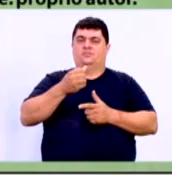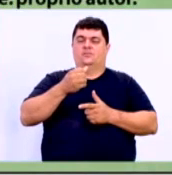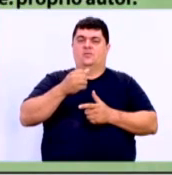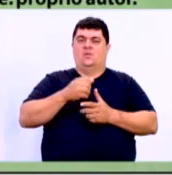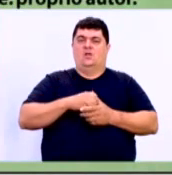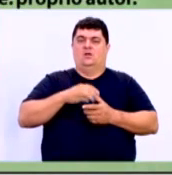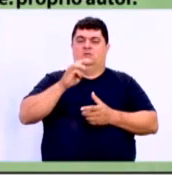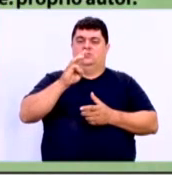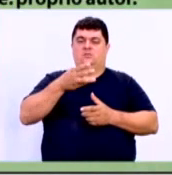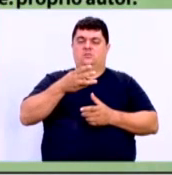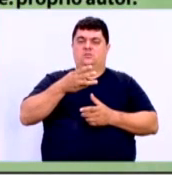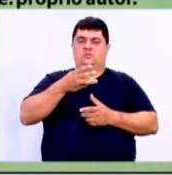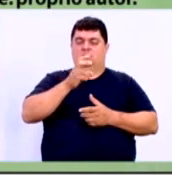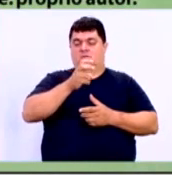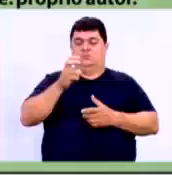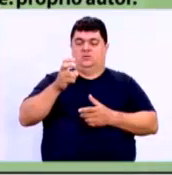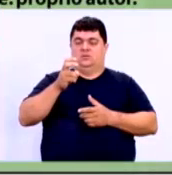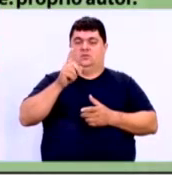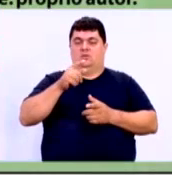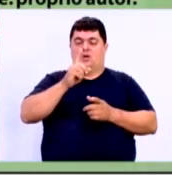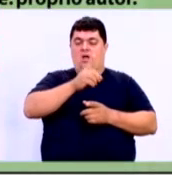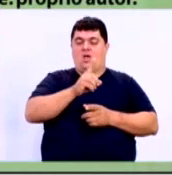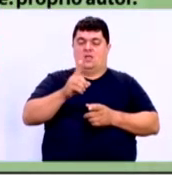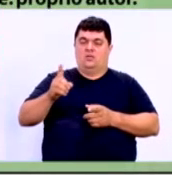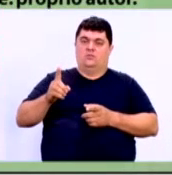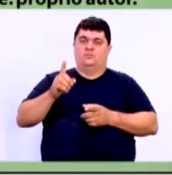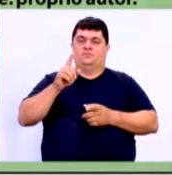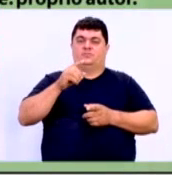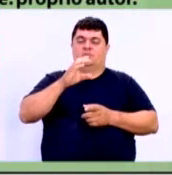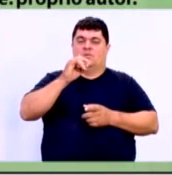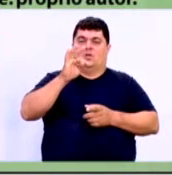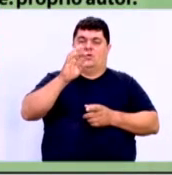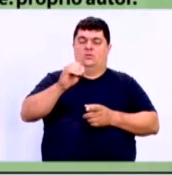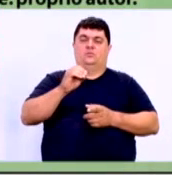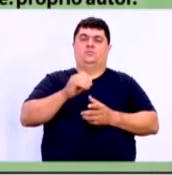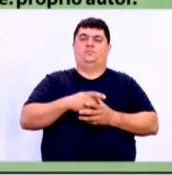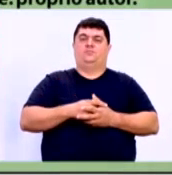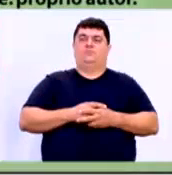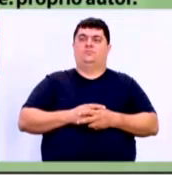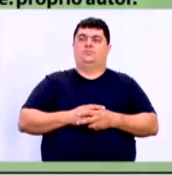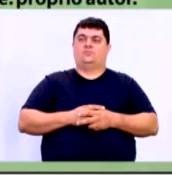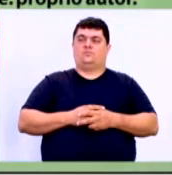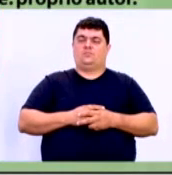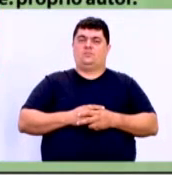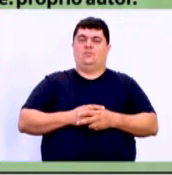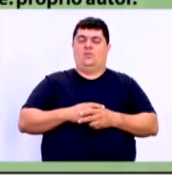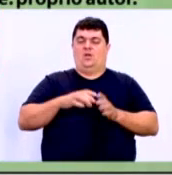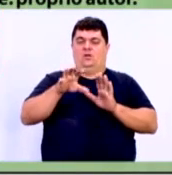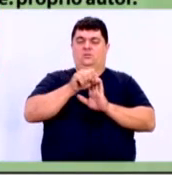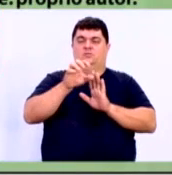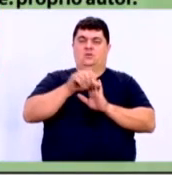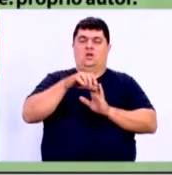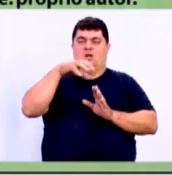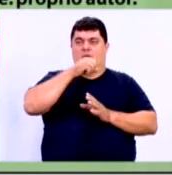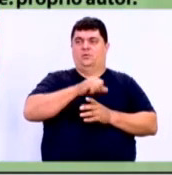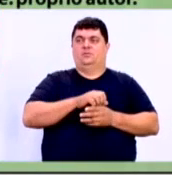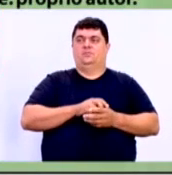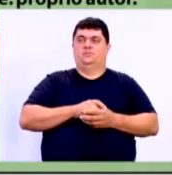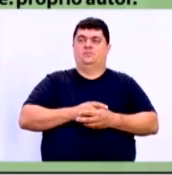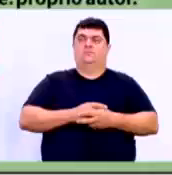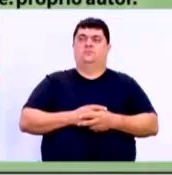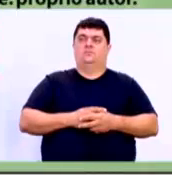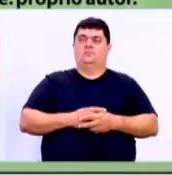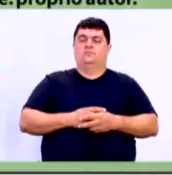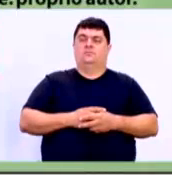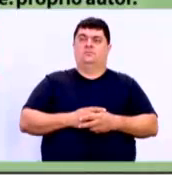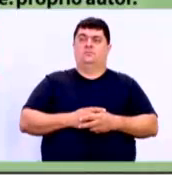é 3,55. Esse é o custo do produto produzido do período, pelo método de custeio de absorção. Para